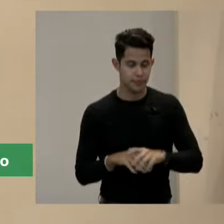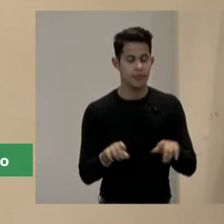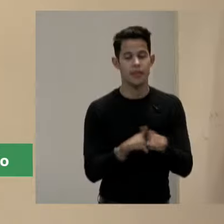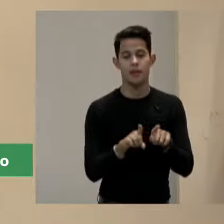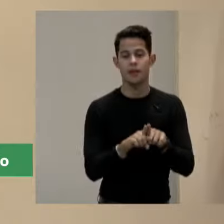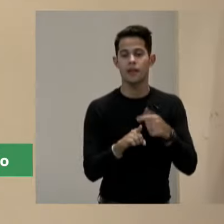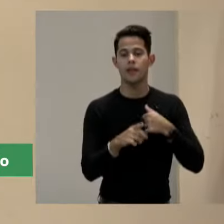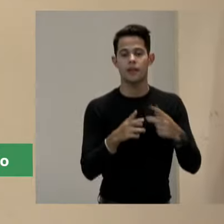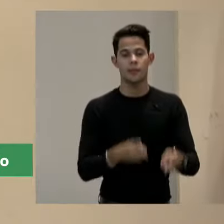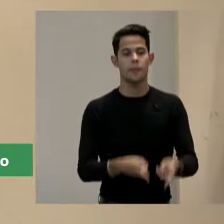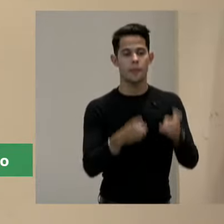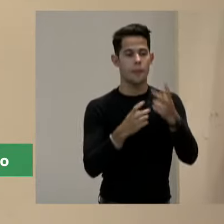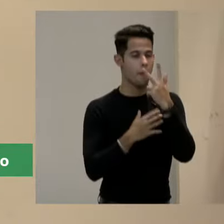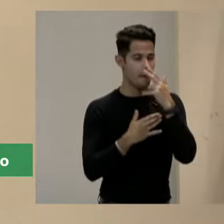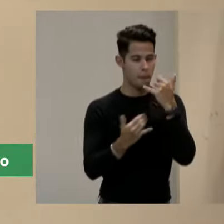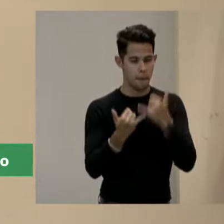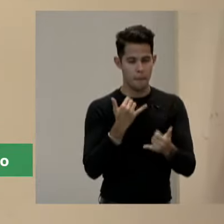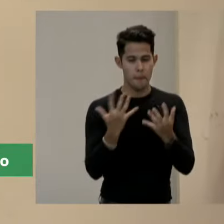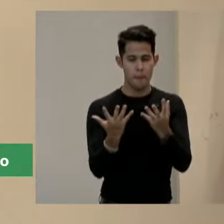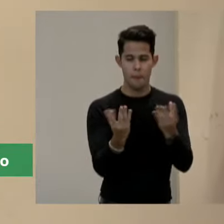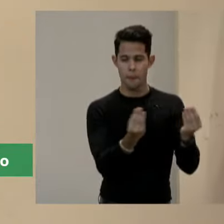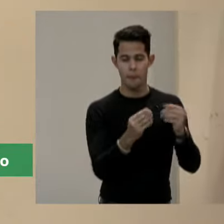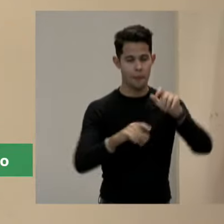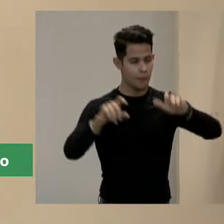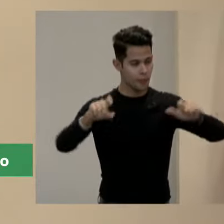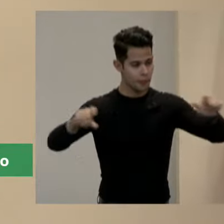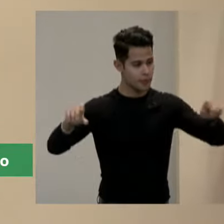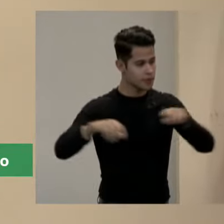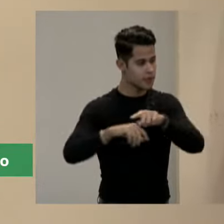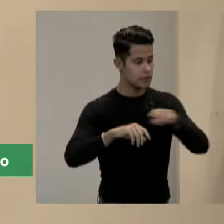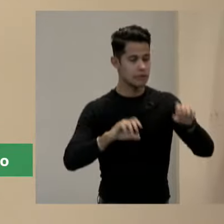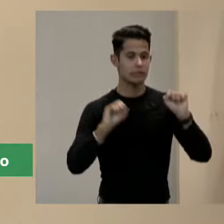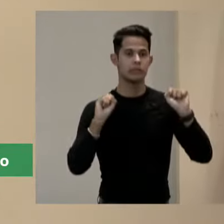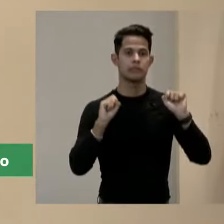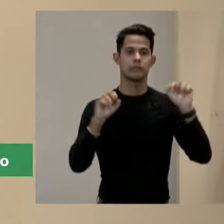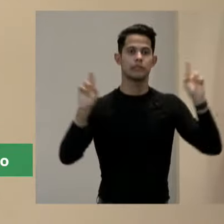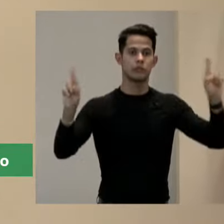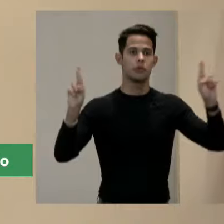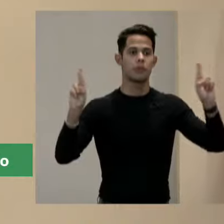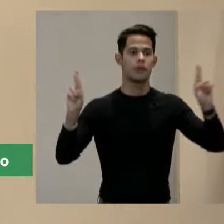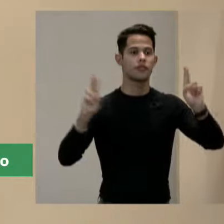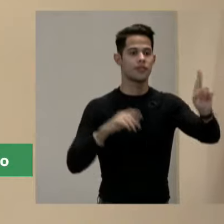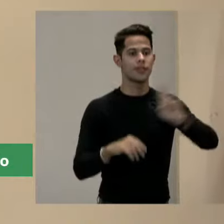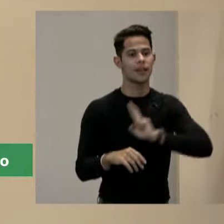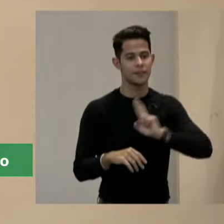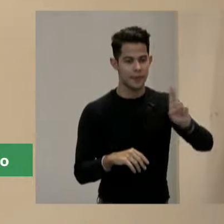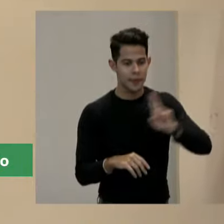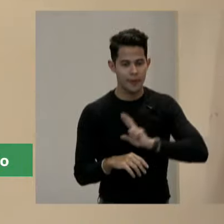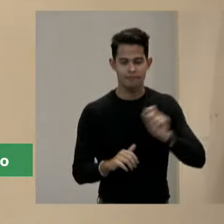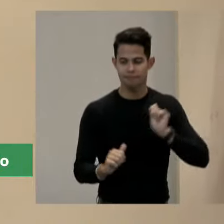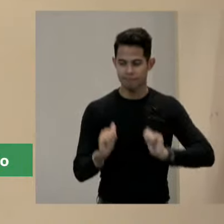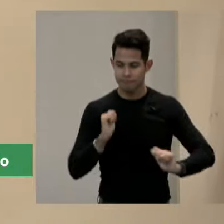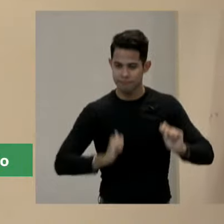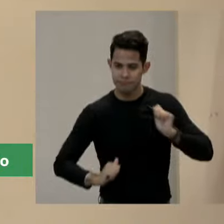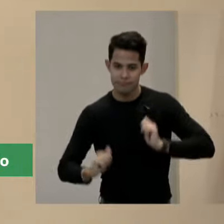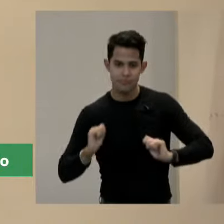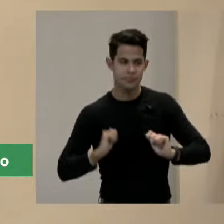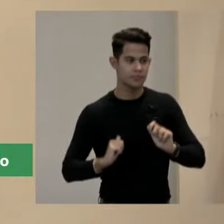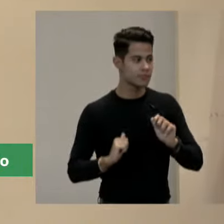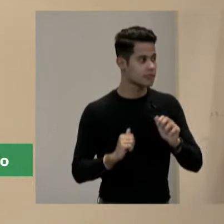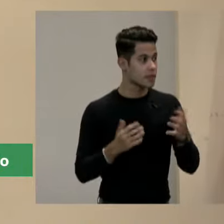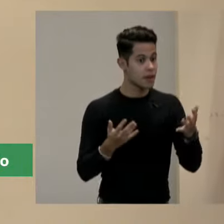que parece que muitas pessoas vieram na expectativa de ter uma resposta. A gente fica ansioso. É inclusão no